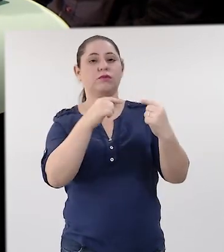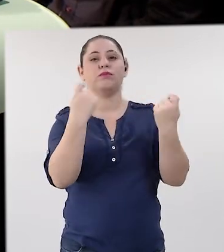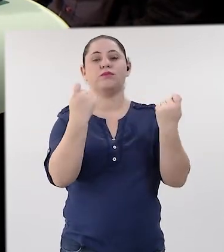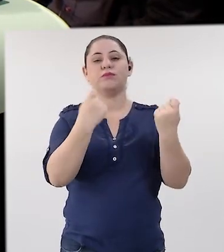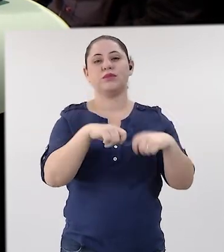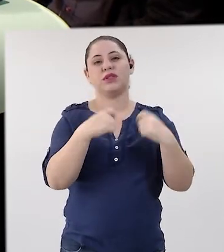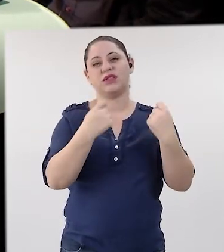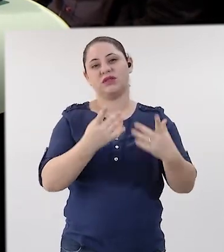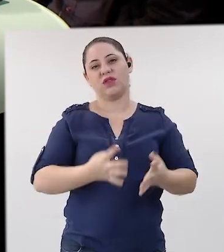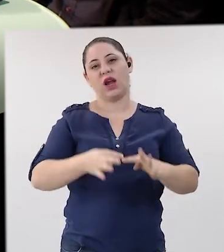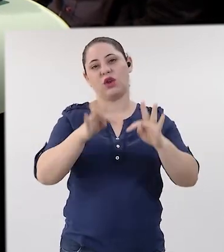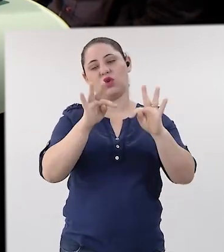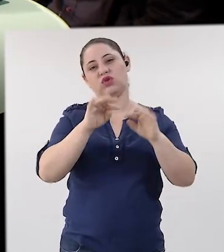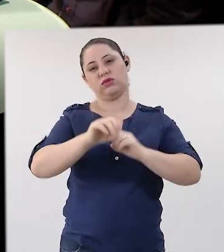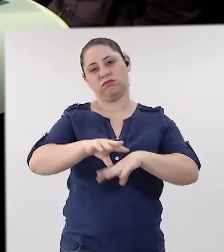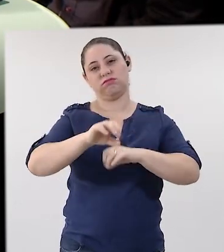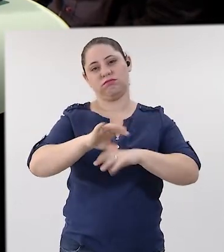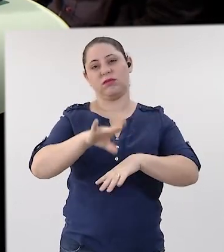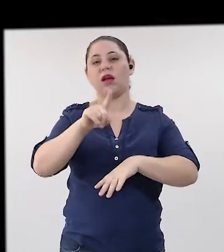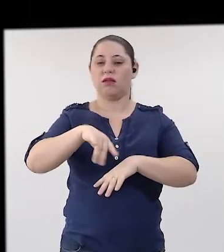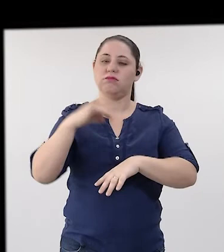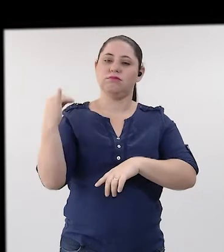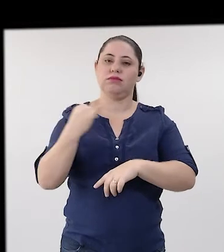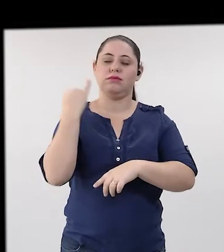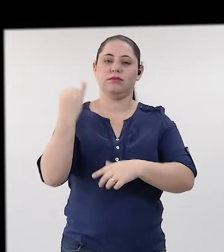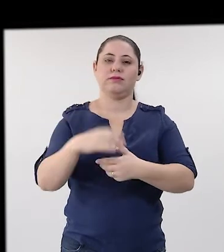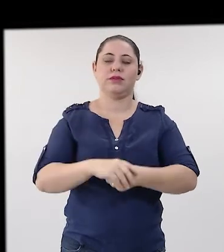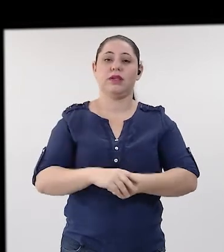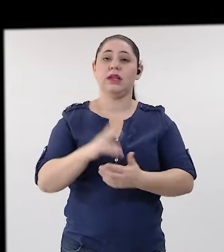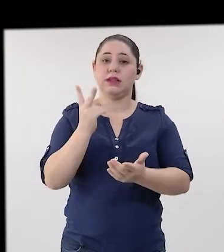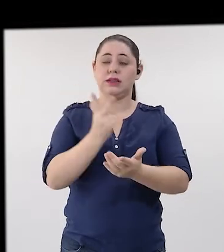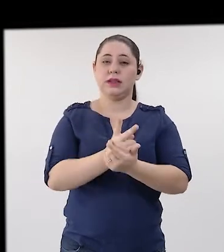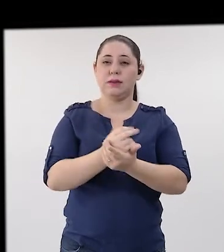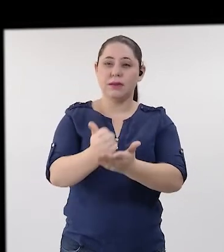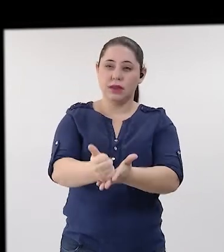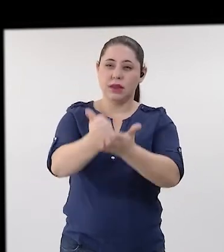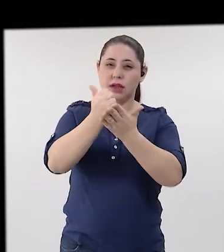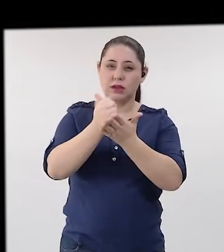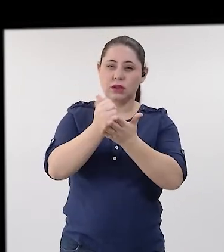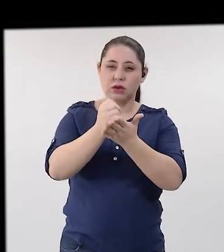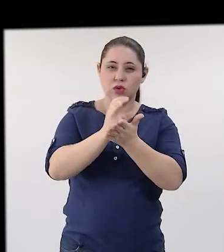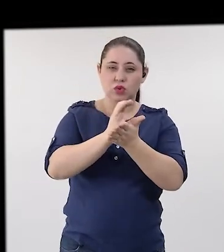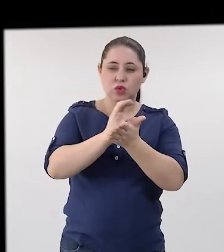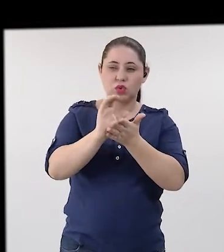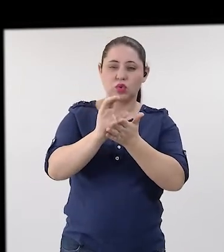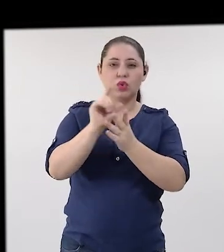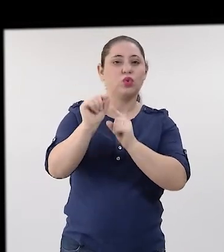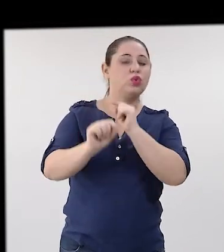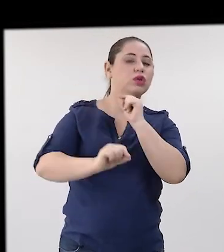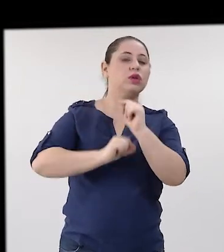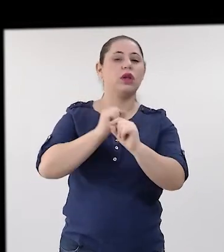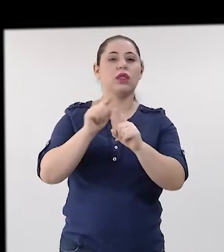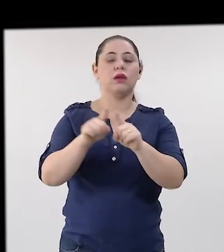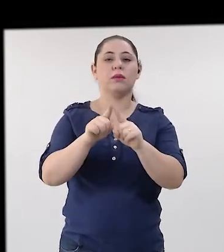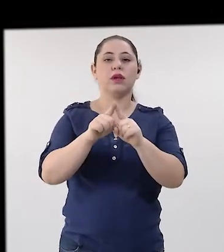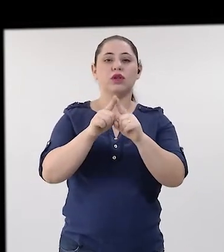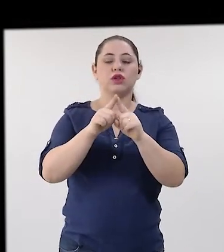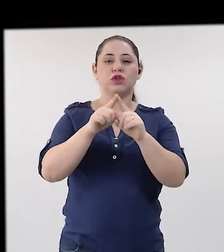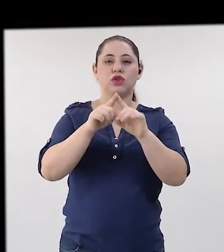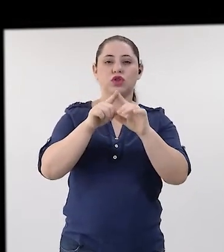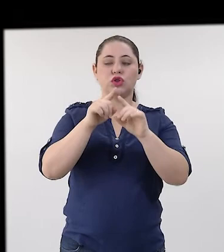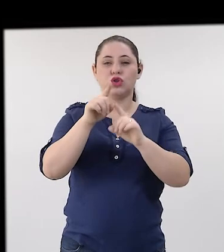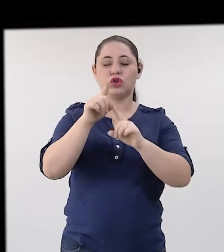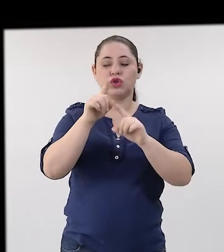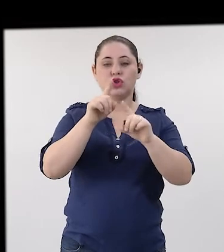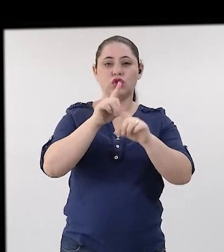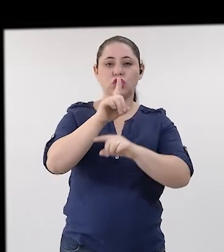da necessidade dela também é muito importante. Então, sempre que a gente conseguir trazer recursos digitais para melhorar, então, a